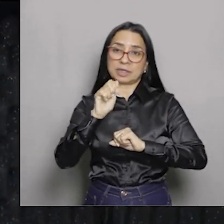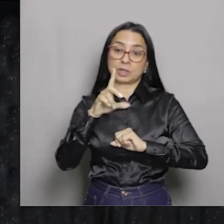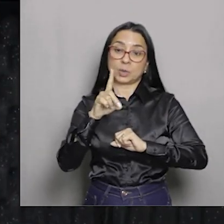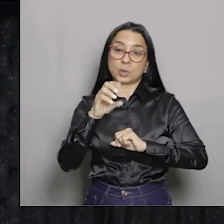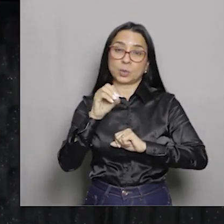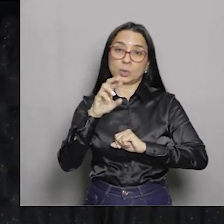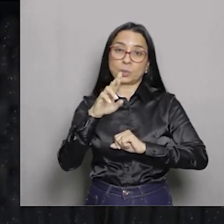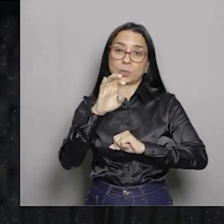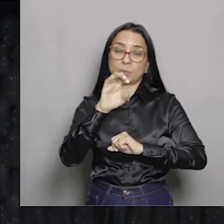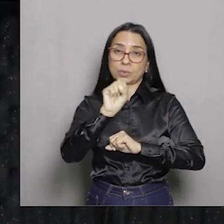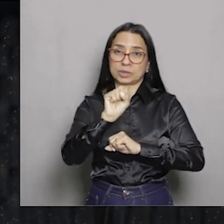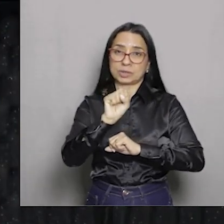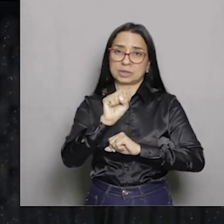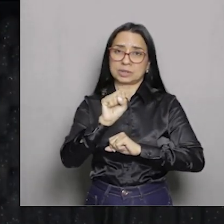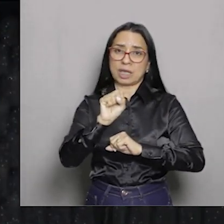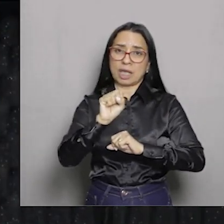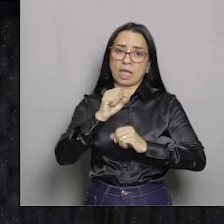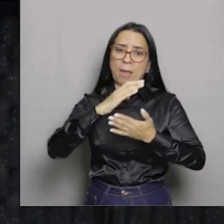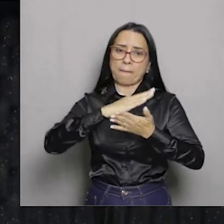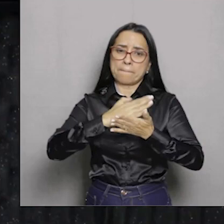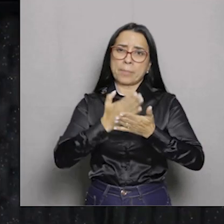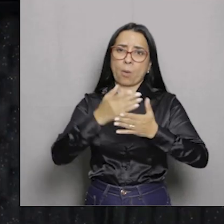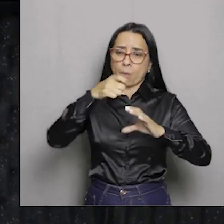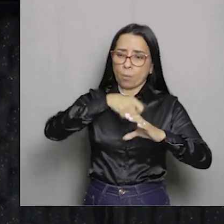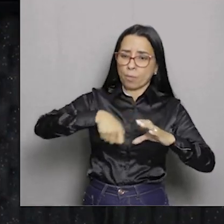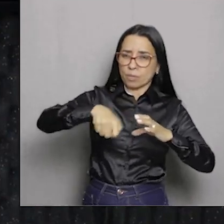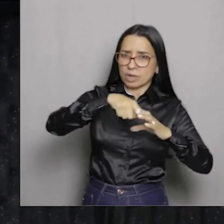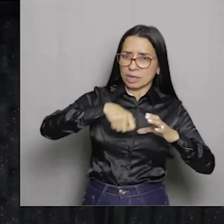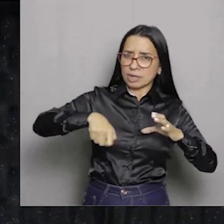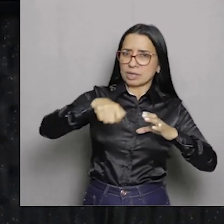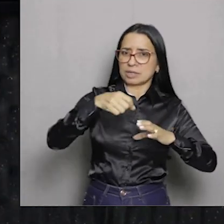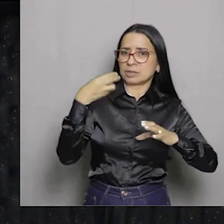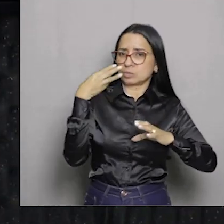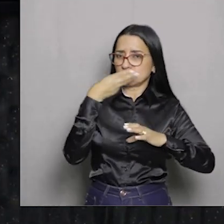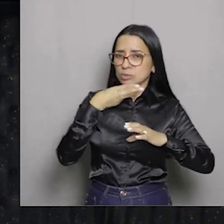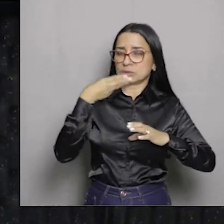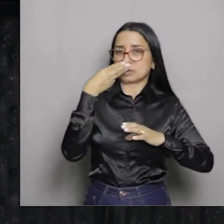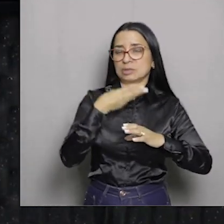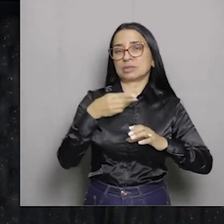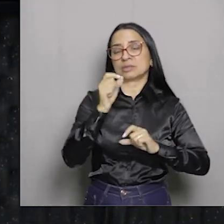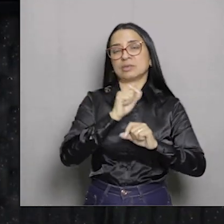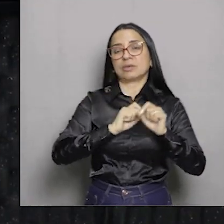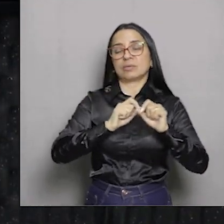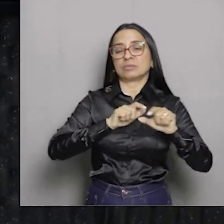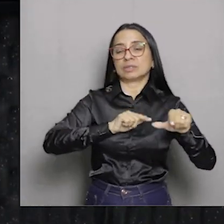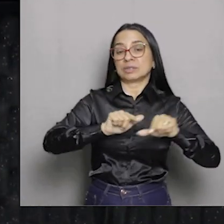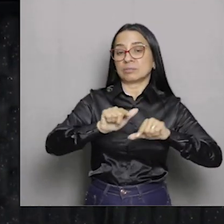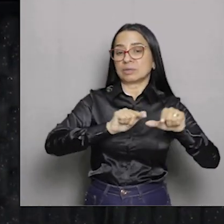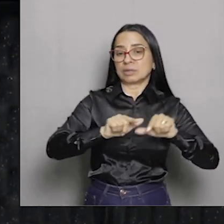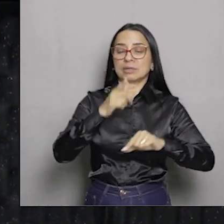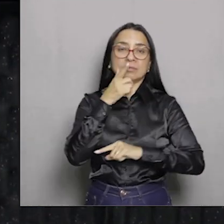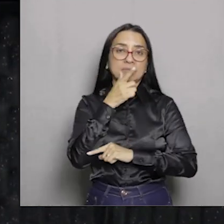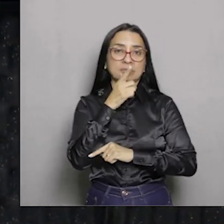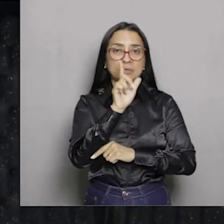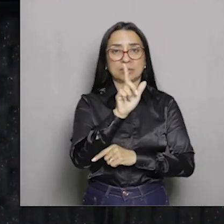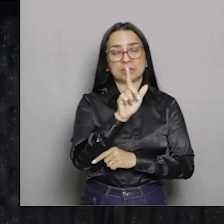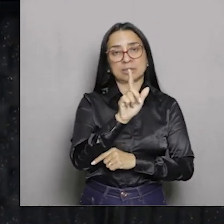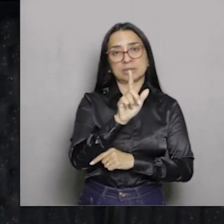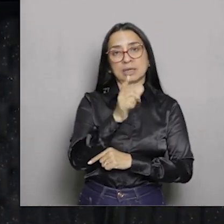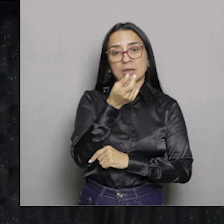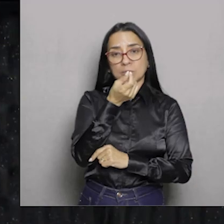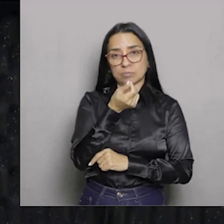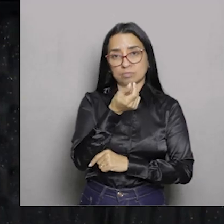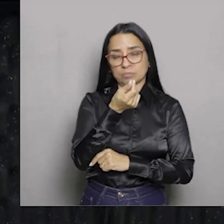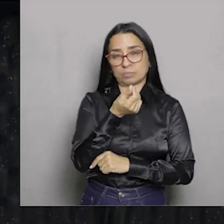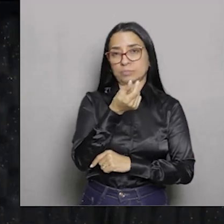boleiras, doceiras, vão trabalhar em diversas funções, vão ganhar esse